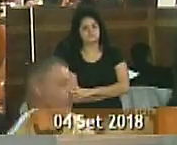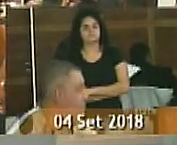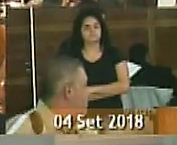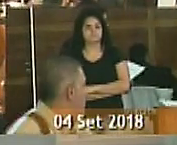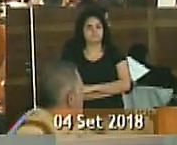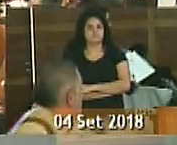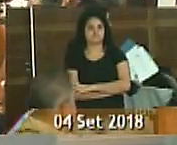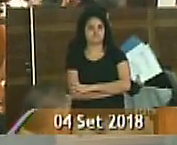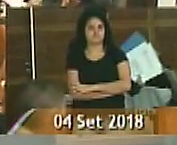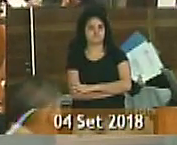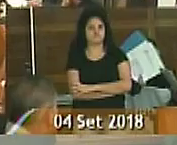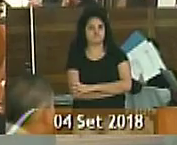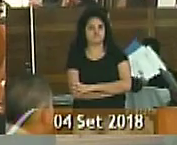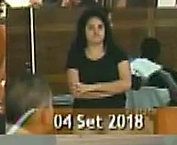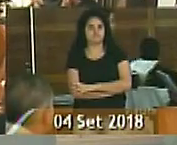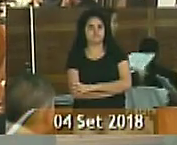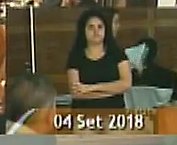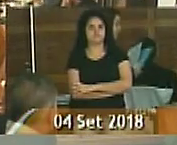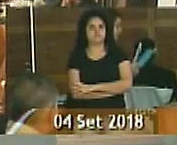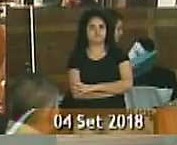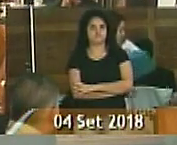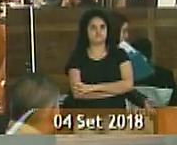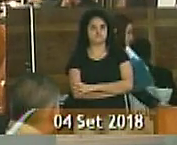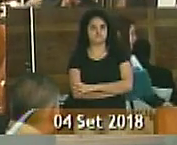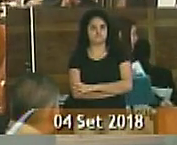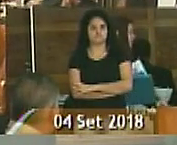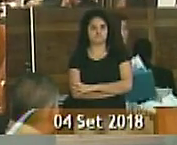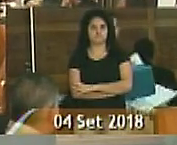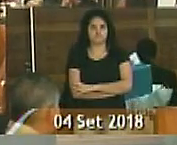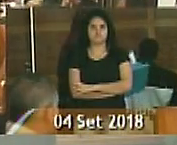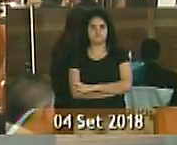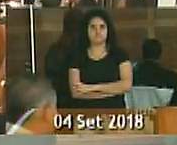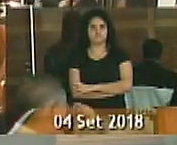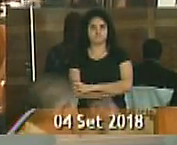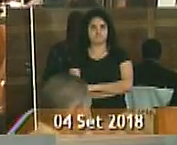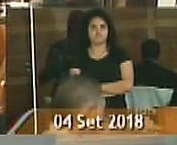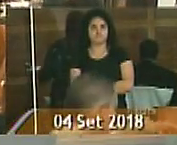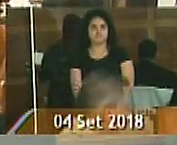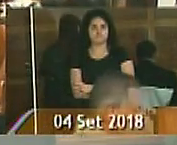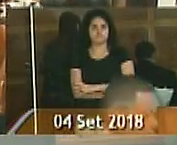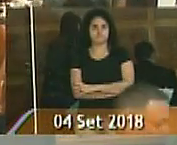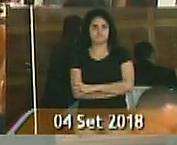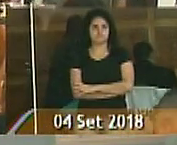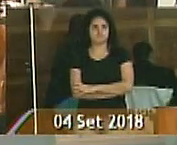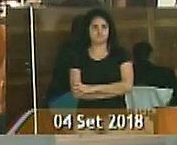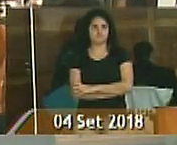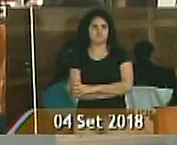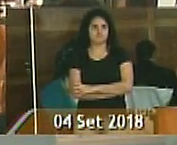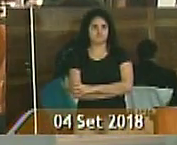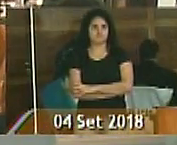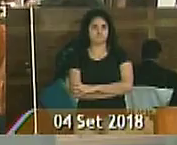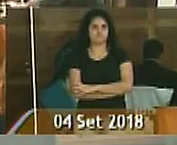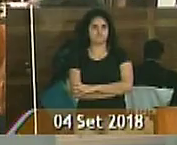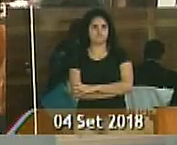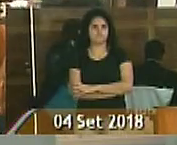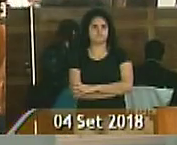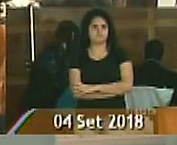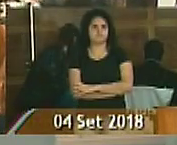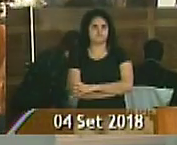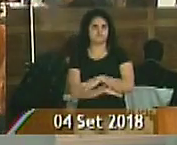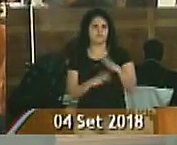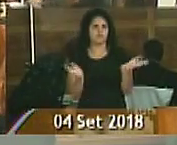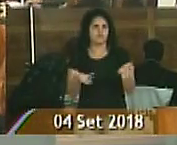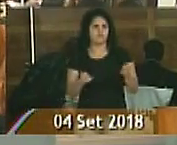Igor, só para te passar depois o que vai botar. Só para te passar o que vai botar. Não, agora encerrou. Tá. Encerrou,